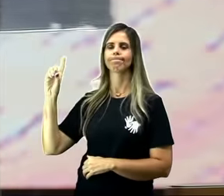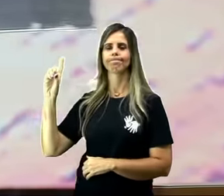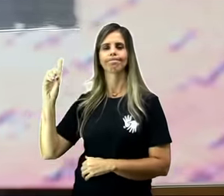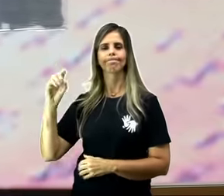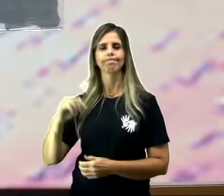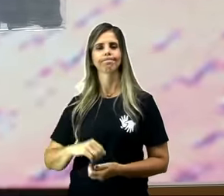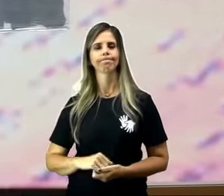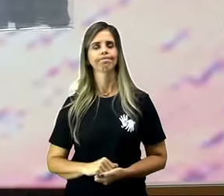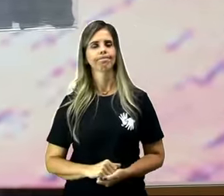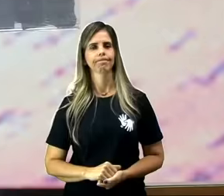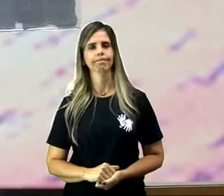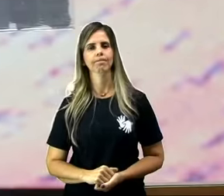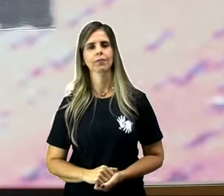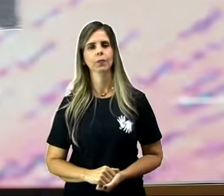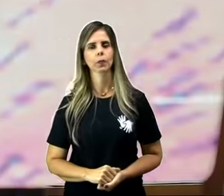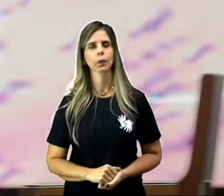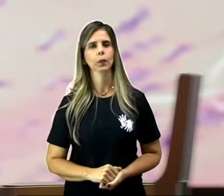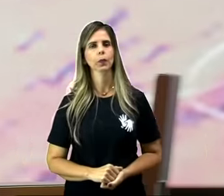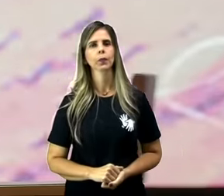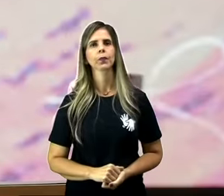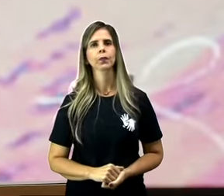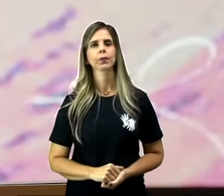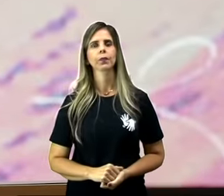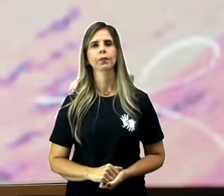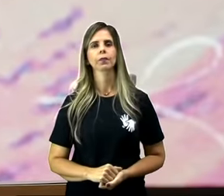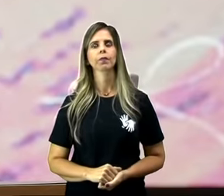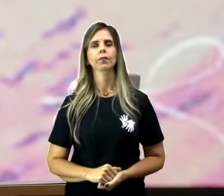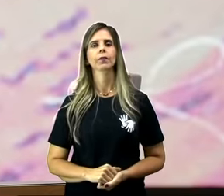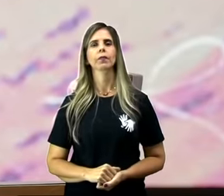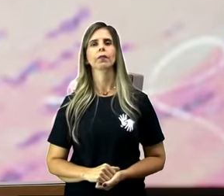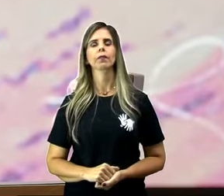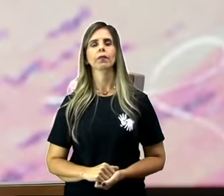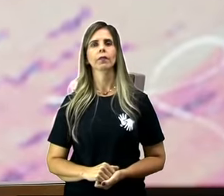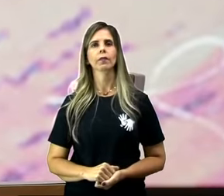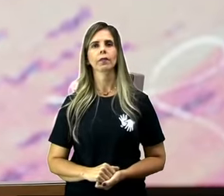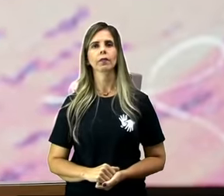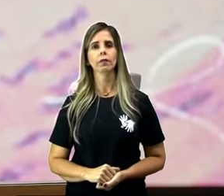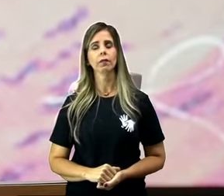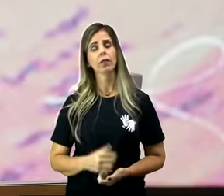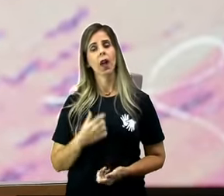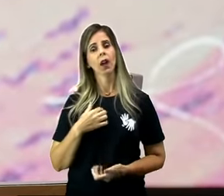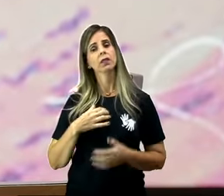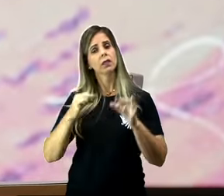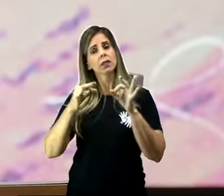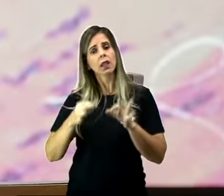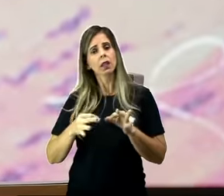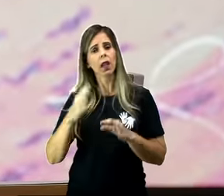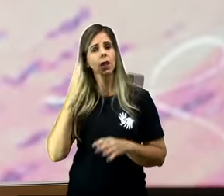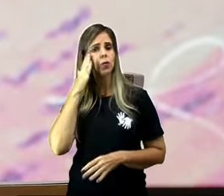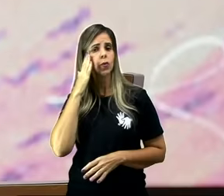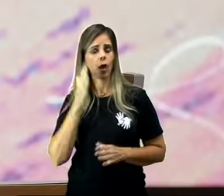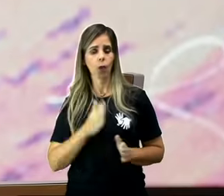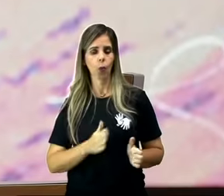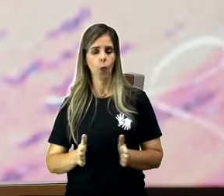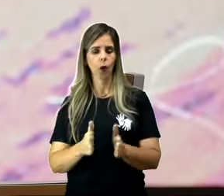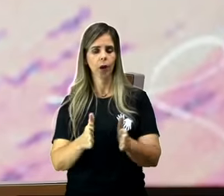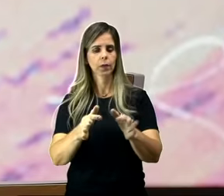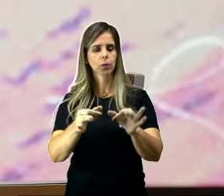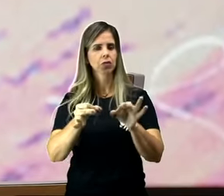Ponto de referência. A maioria das vezes, essa vai ser a única certeza que eu estou no caminho certo. Vento